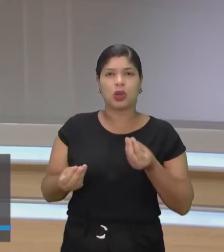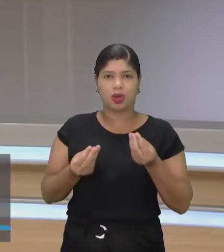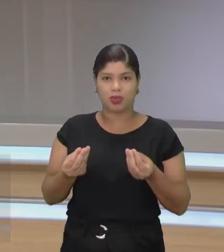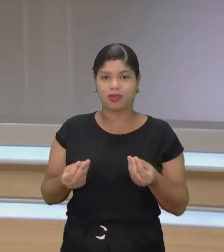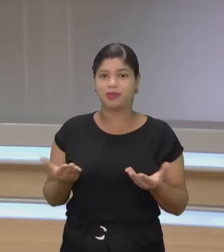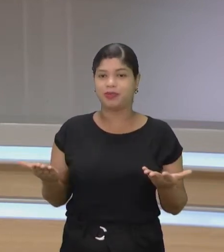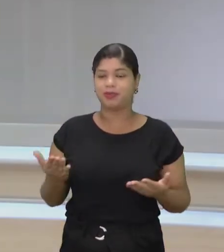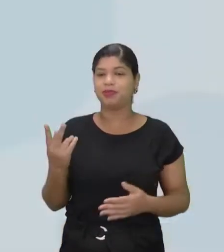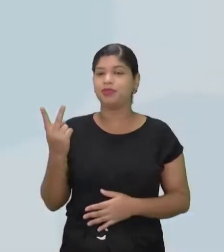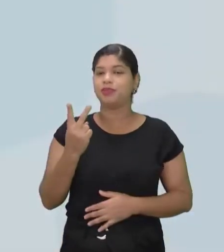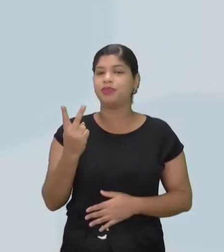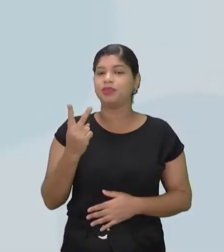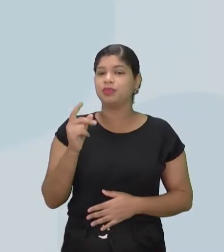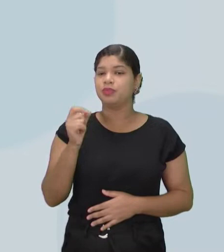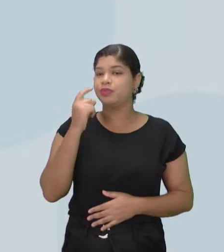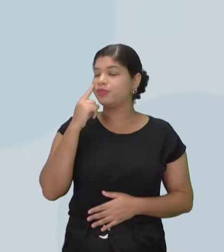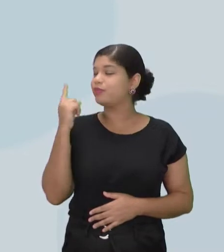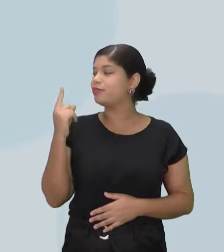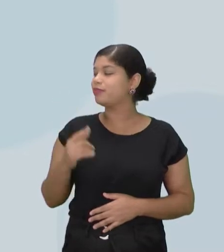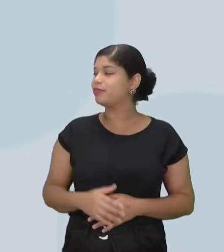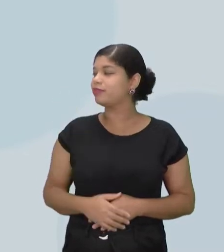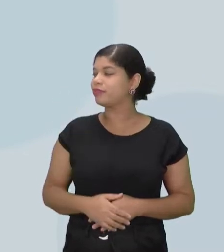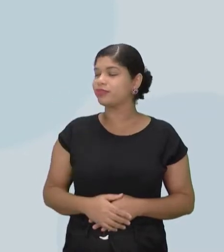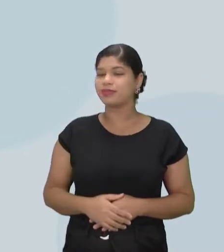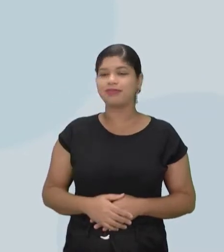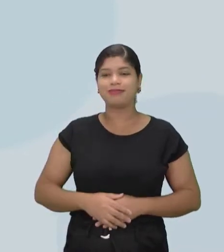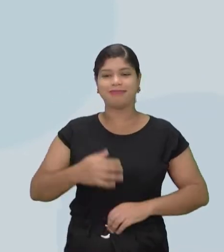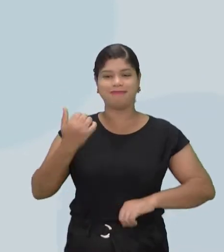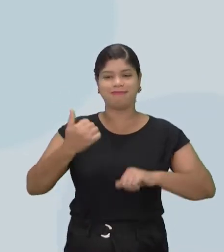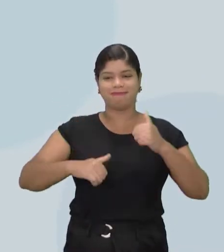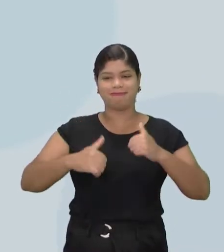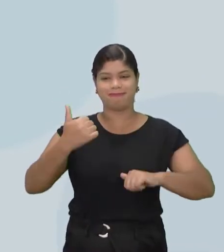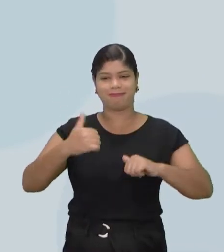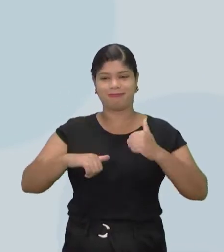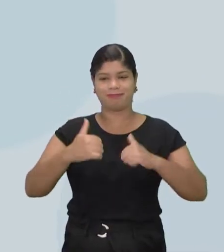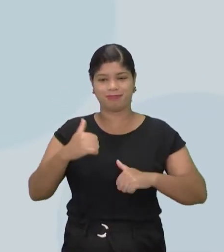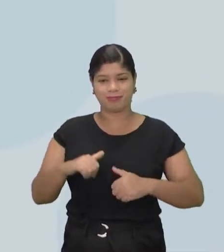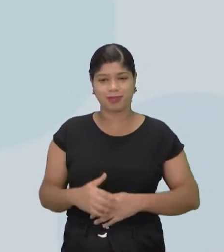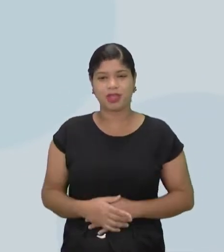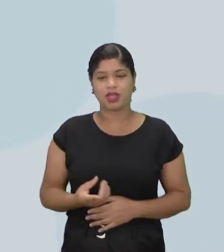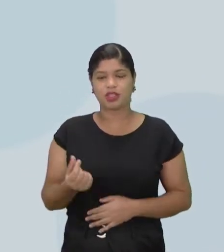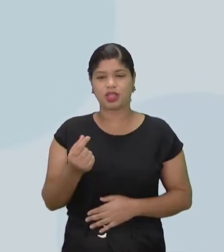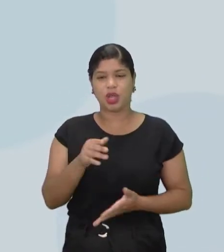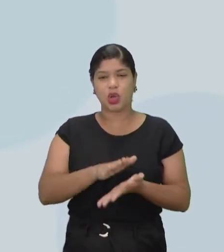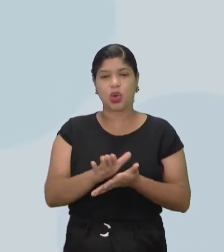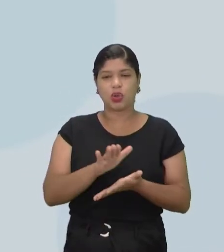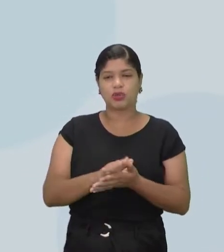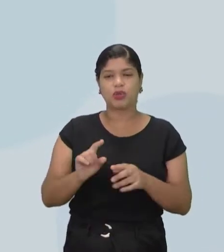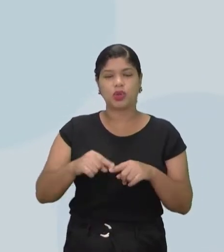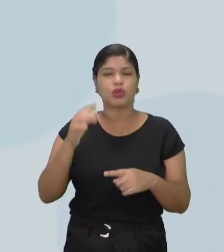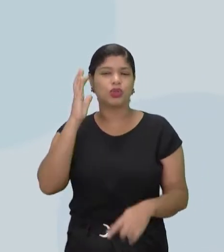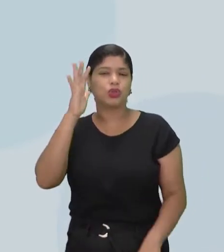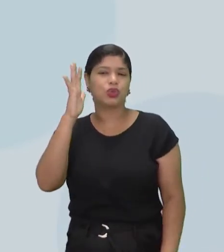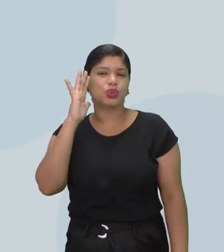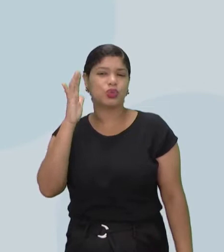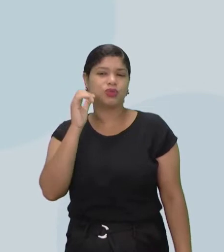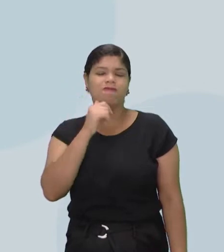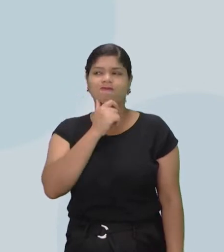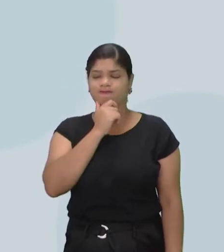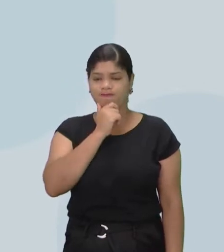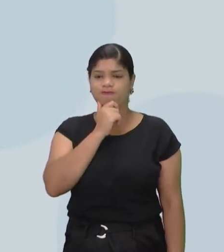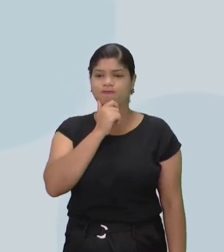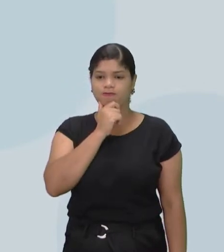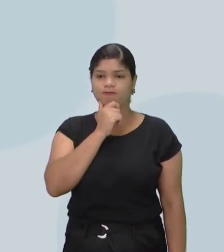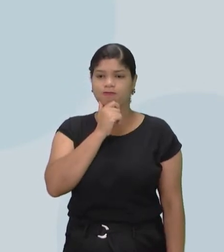nosso segundo trechinho ali, que é analisar. A gente vai analisar esses gastos e a gente vai pensar neste